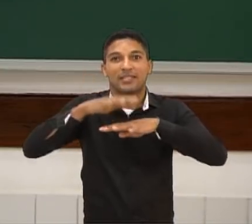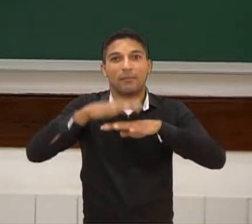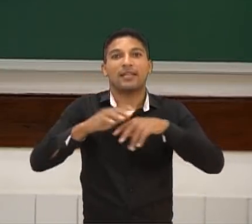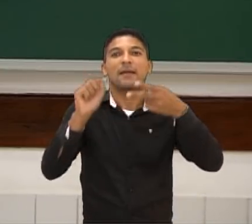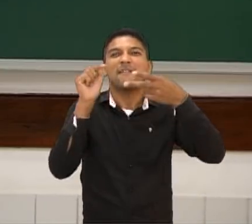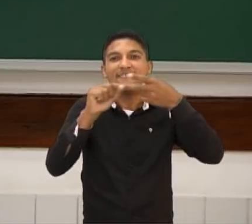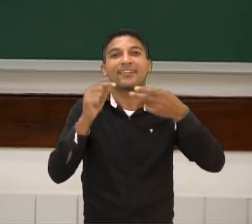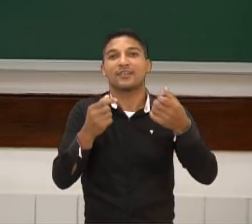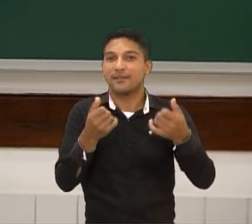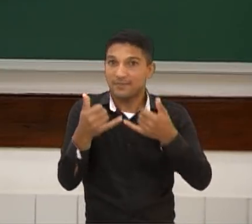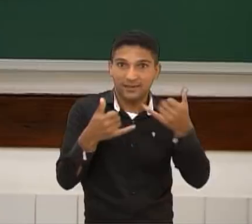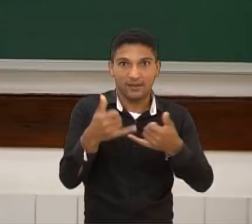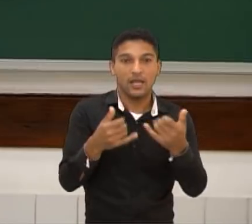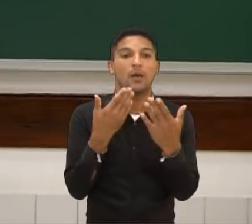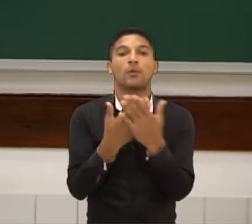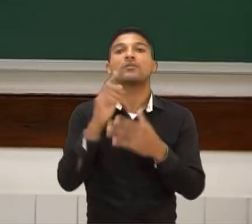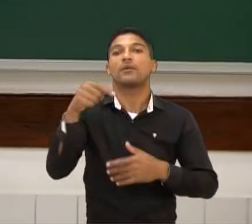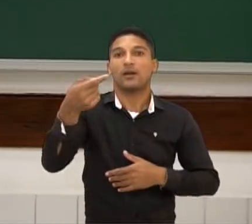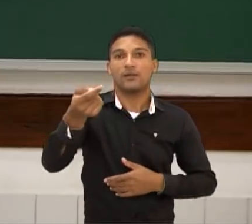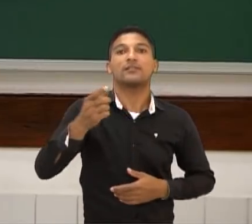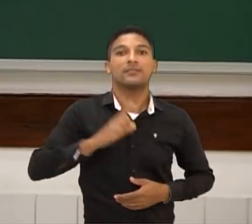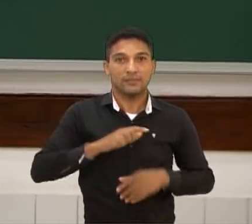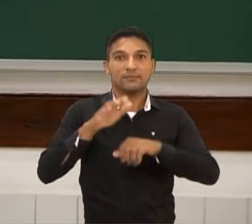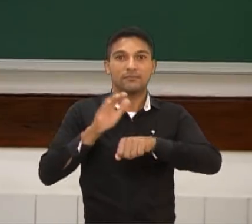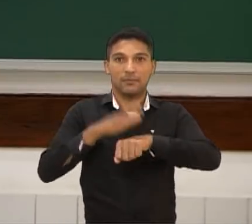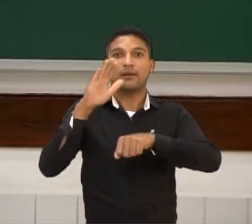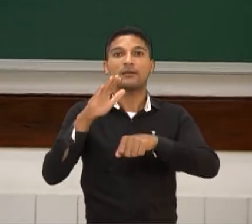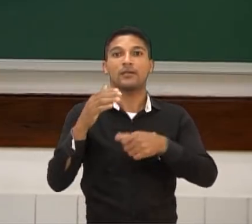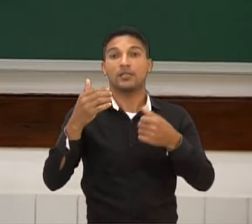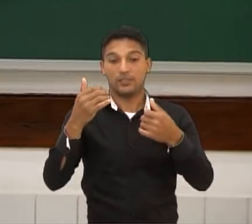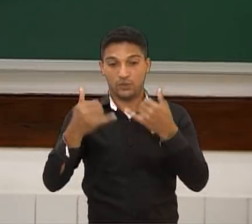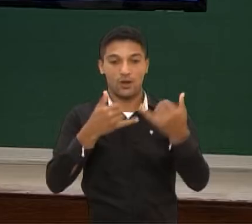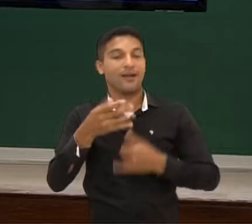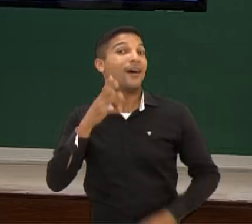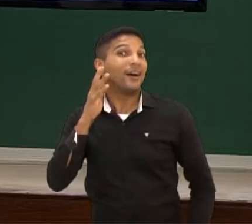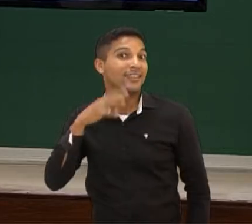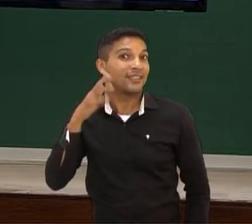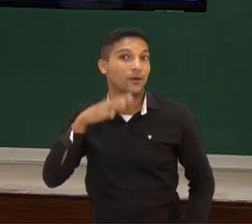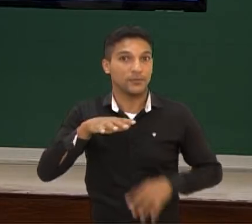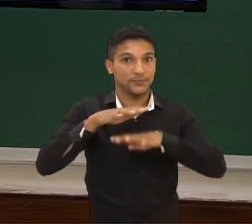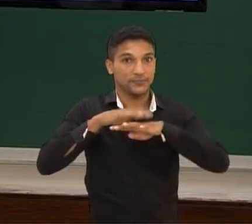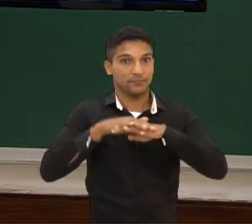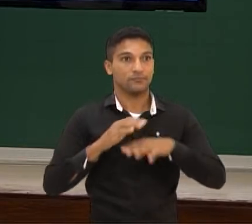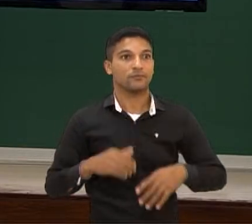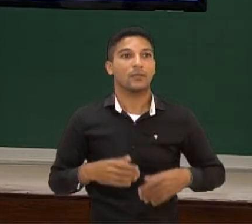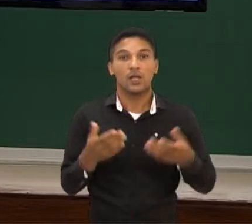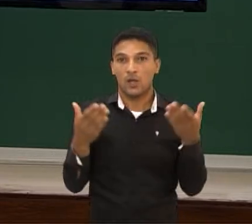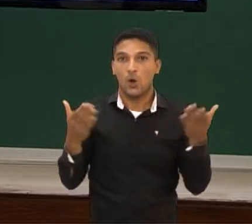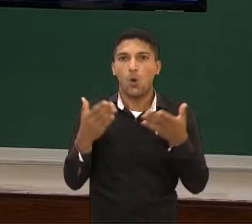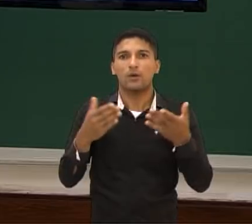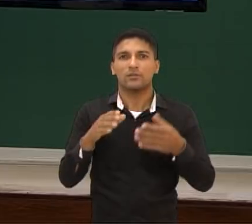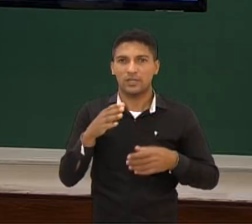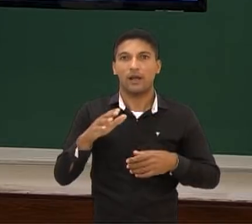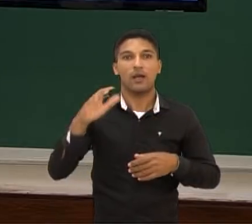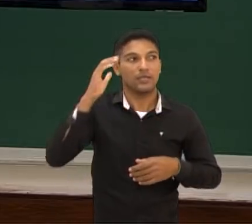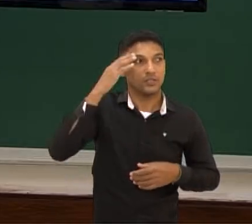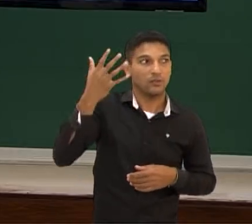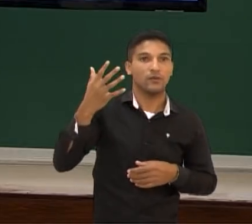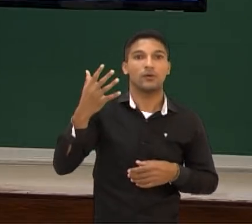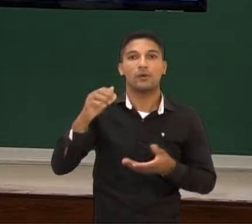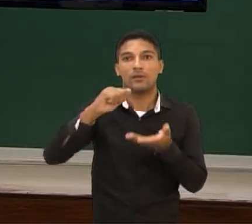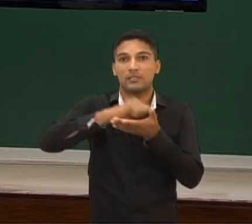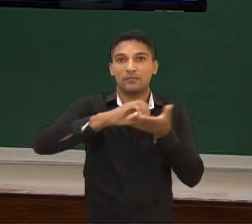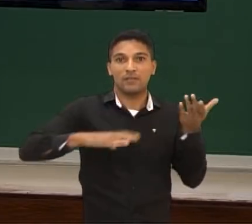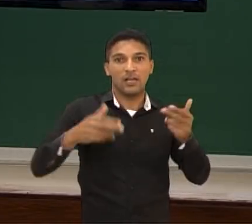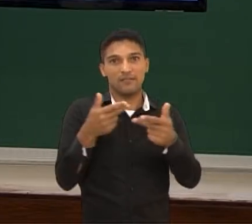bem legais, certo? E hoje a gente estudou o quê? A gente resolveu vários exercícios, vários problemas, não é? Praticou